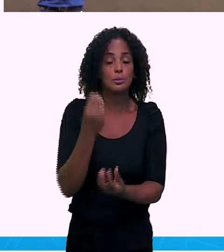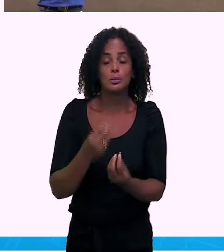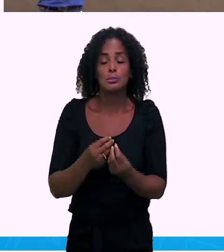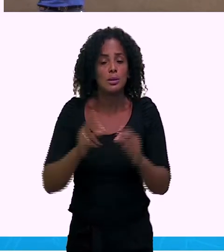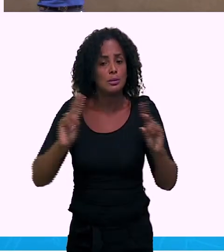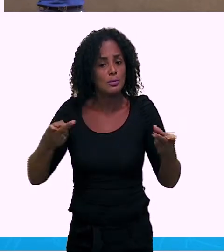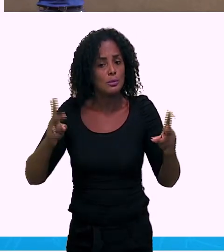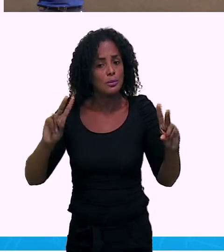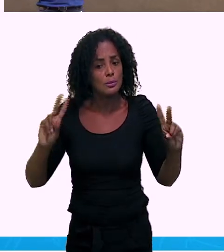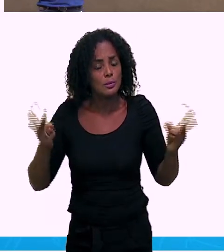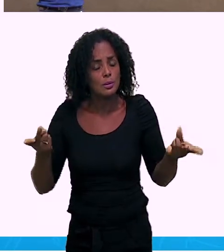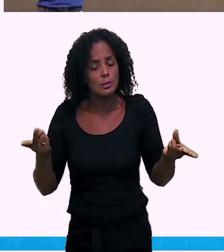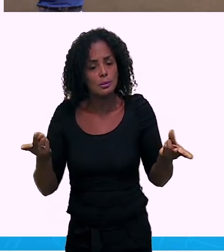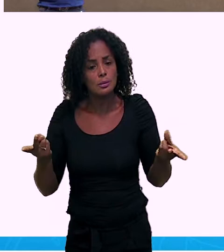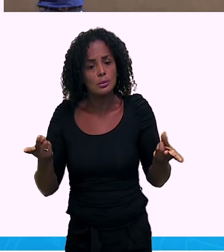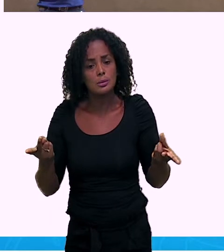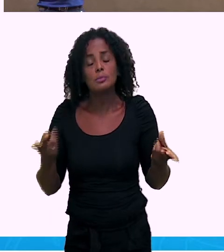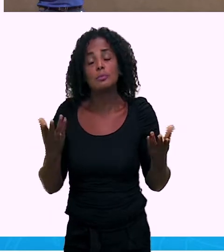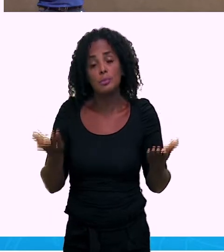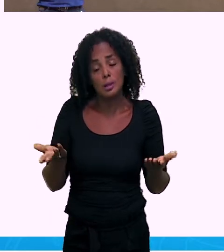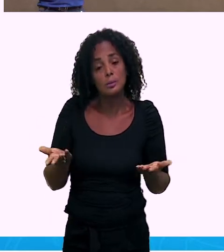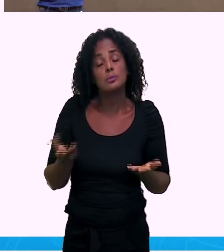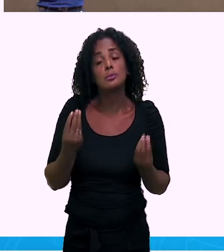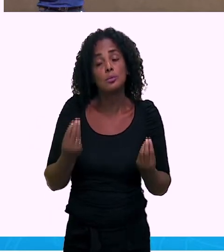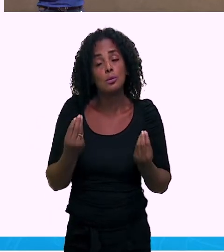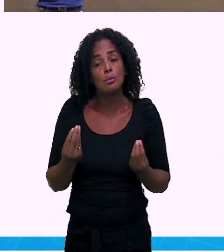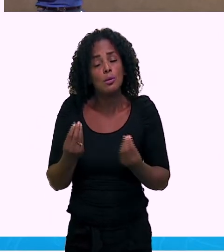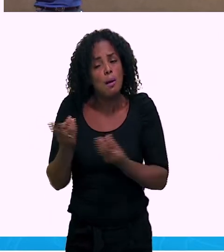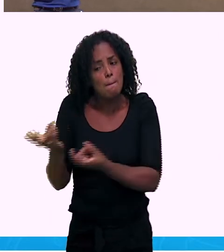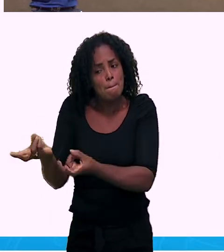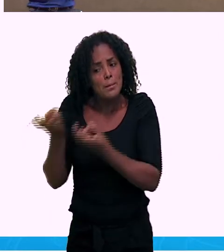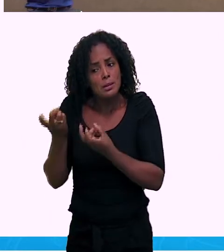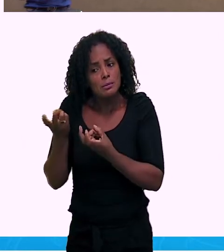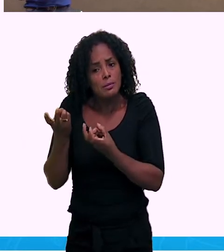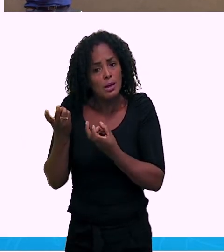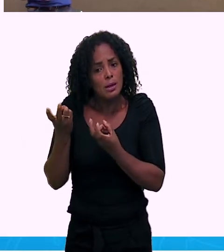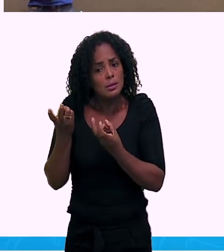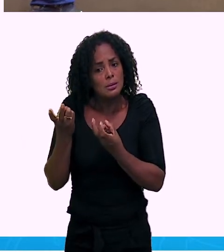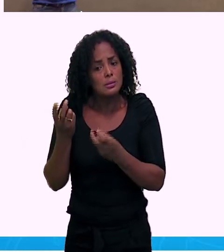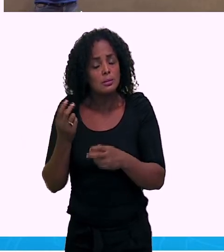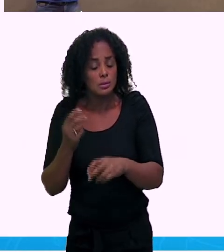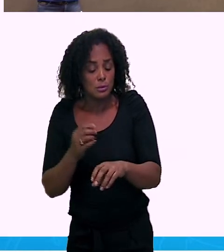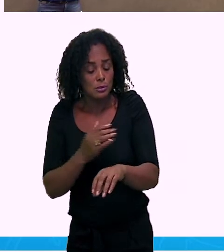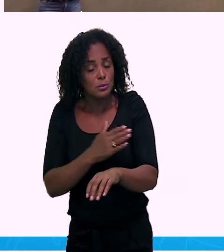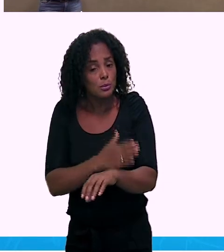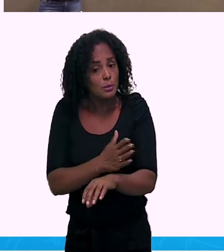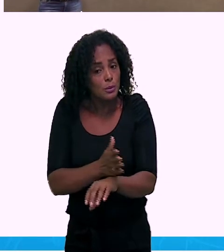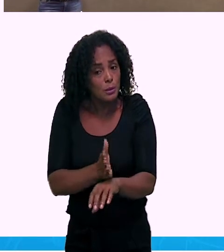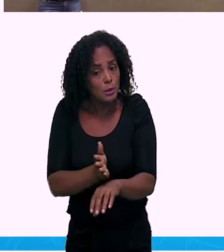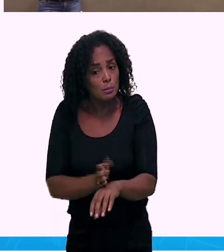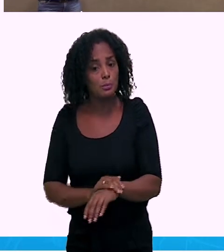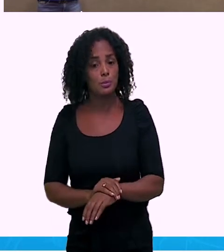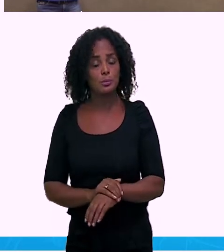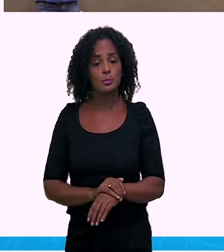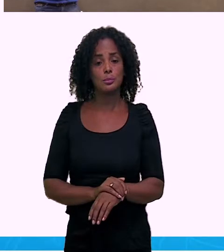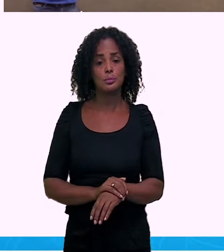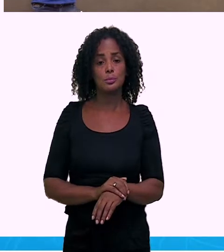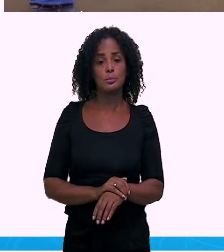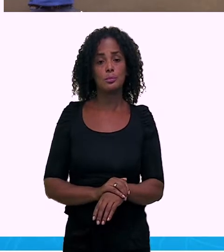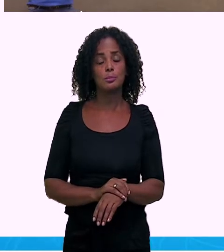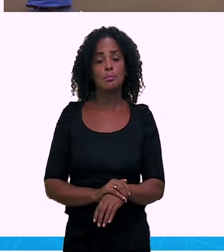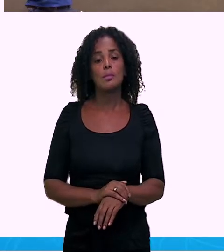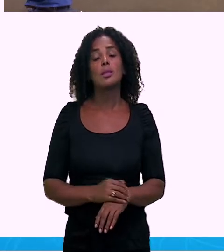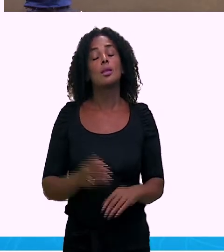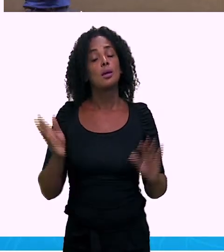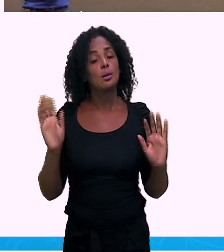diferenças, elas fazem sim parte de como observar esse tempo. E aí a gente tem o que